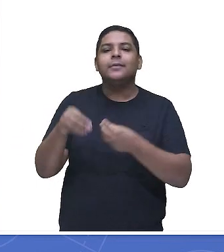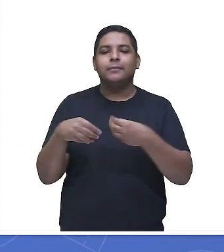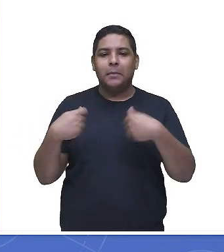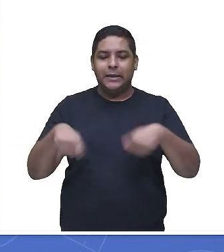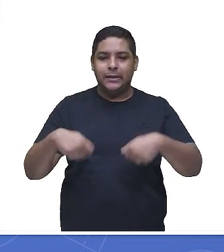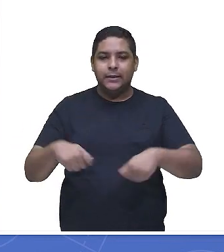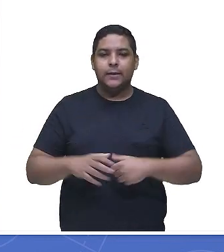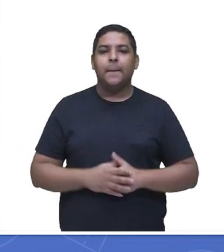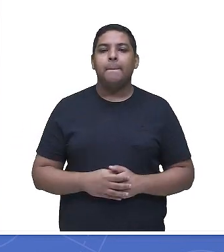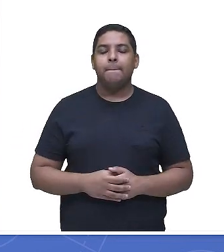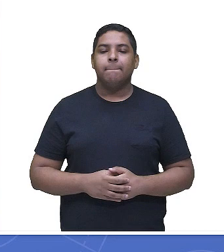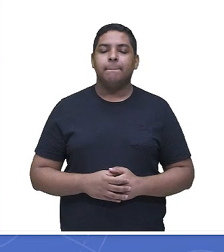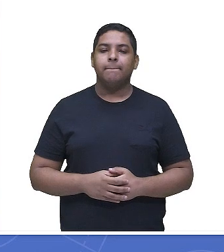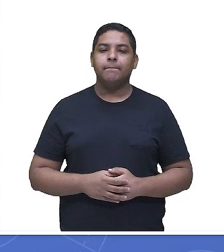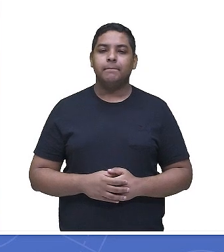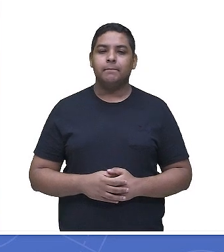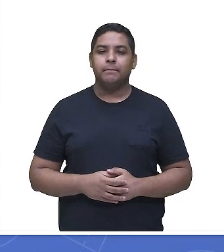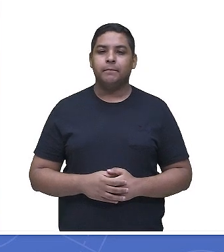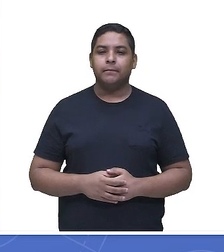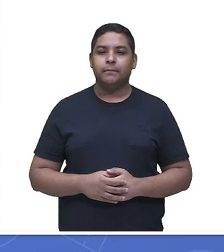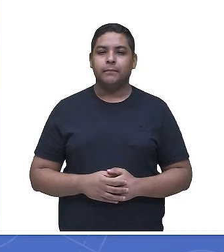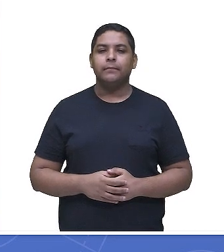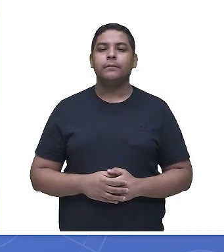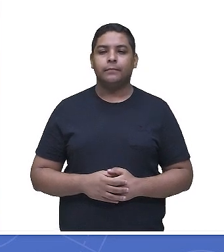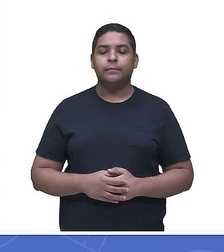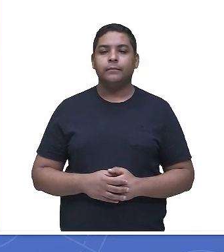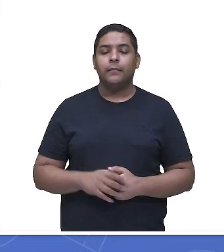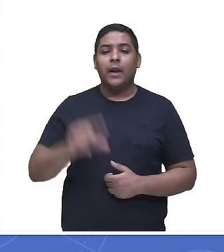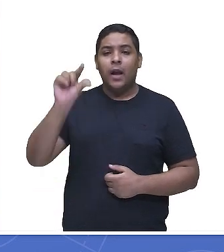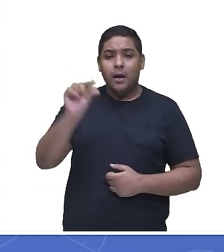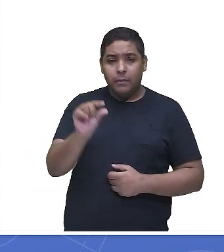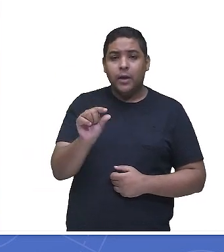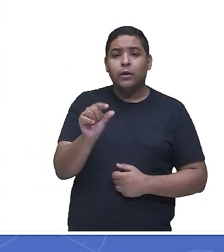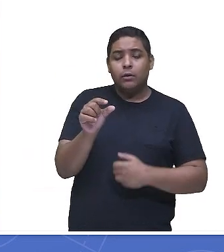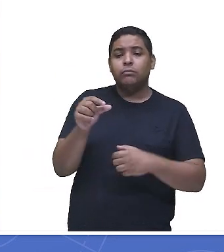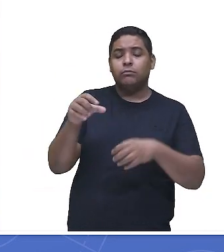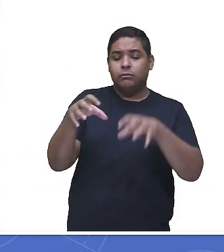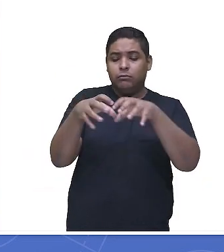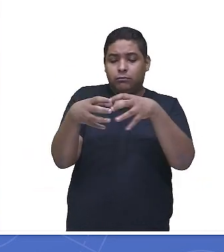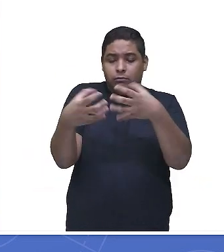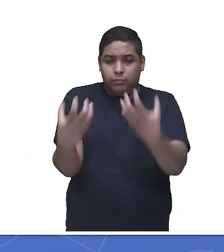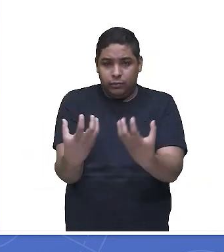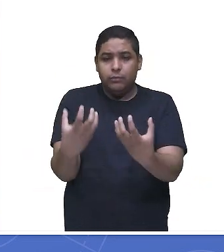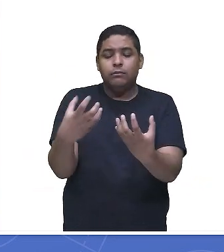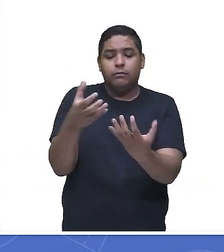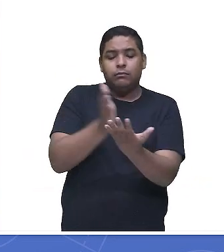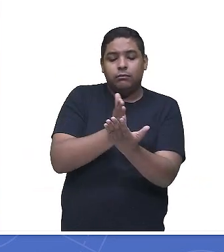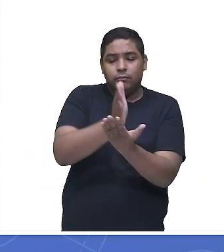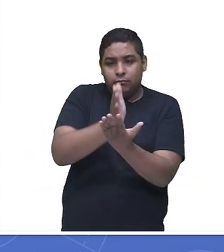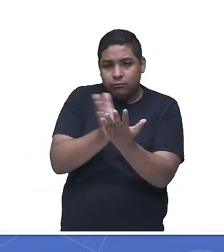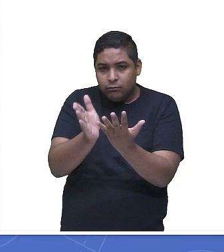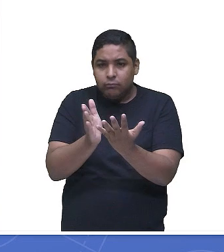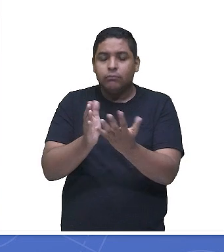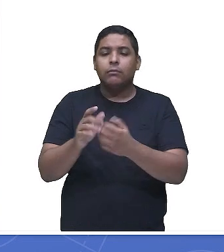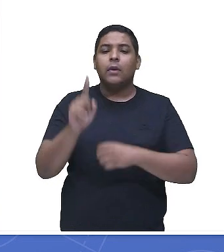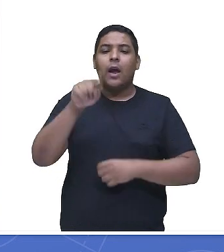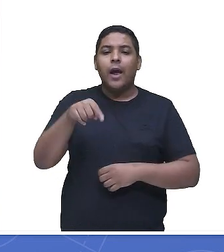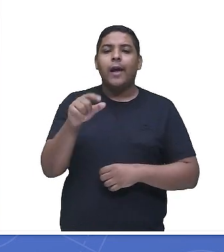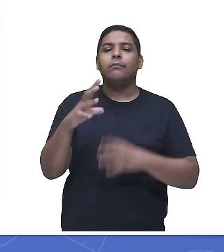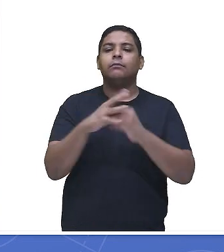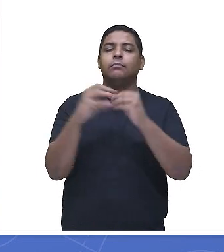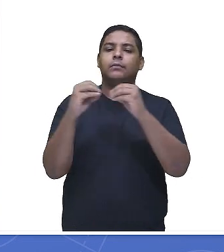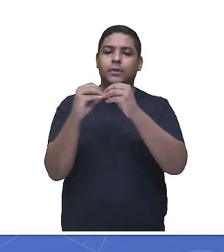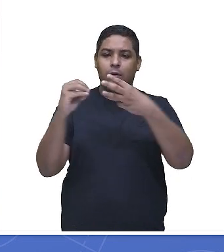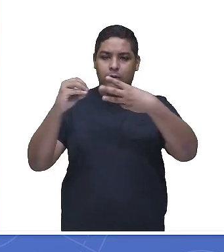aqui as organelas? Numa célula. A menor parte que funciona de um ser vivo é uma célula. Os